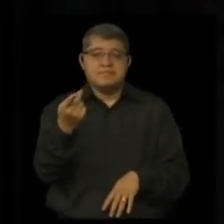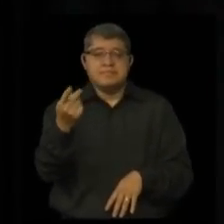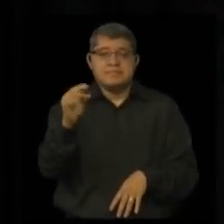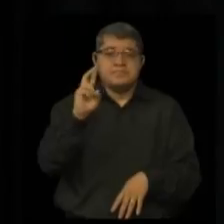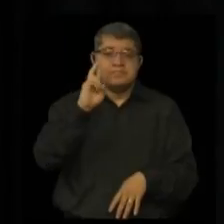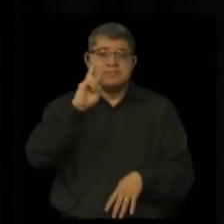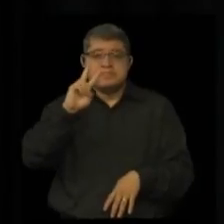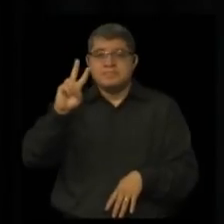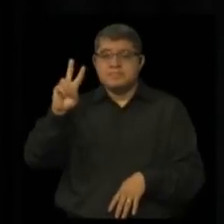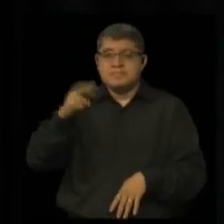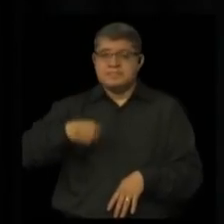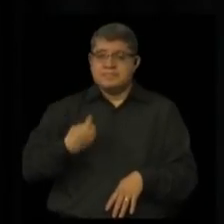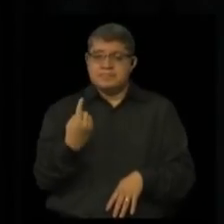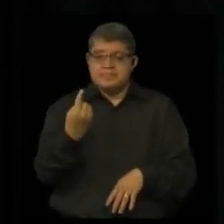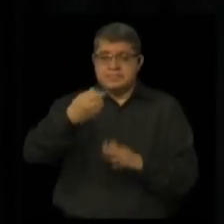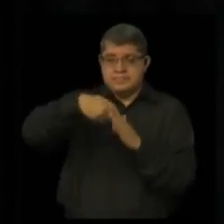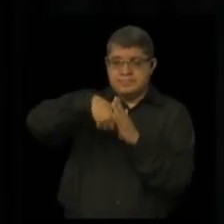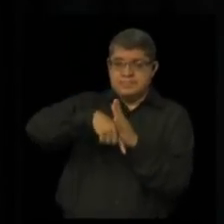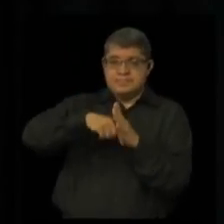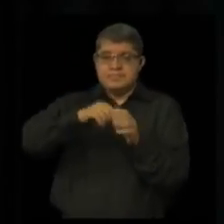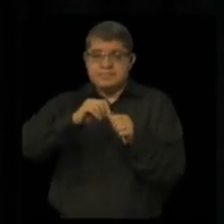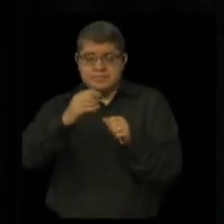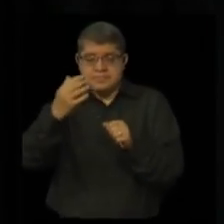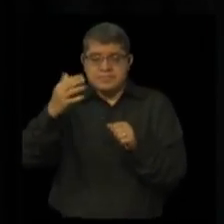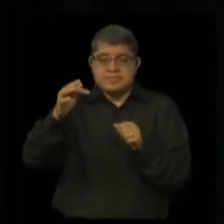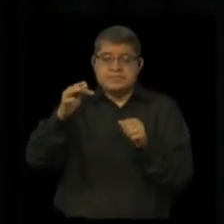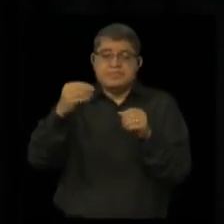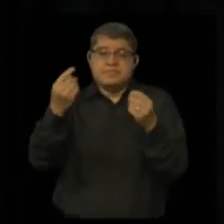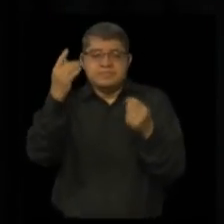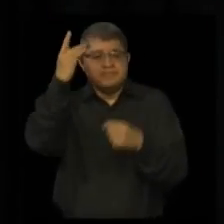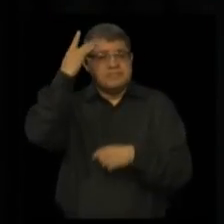Quem foge do abismo pode se ferir.